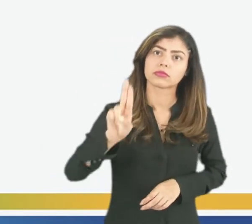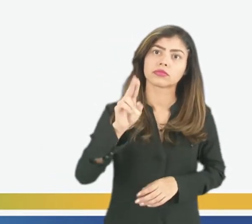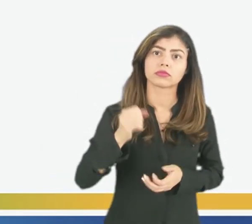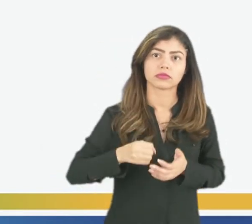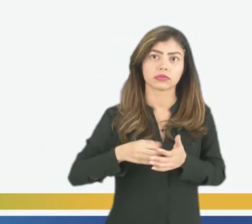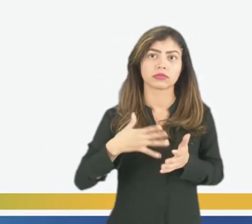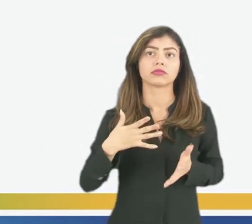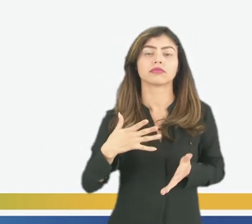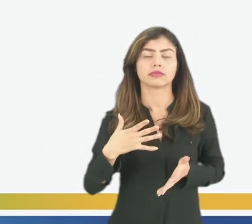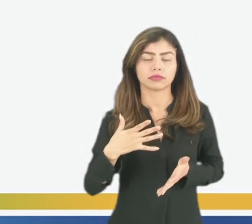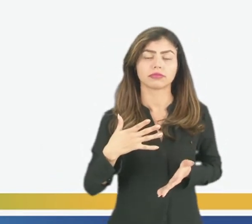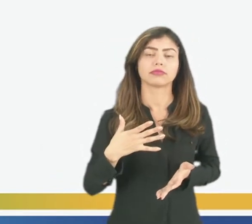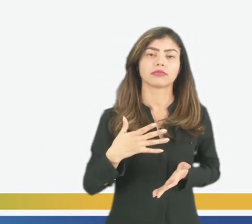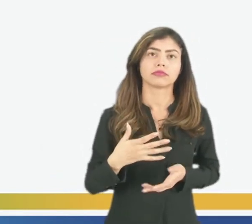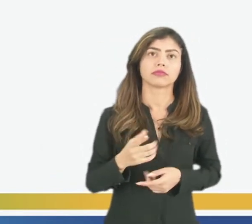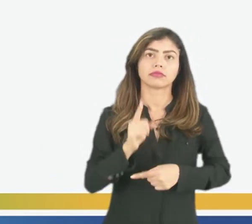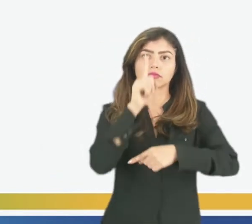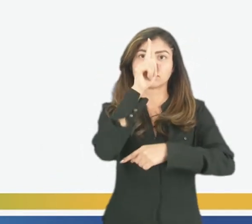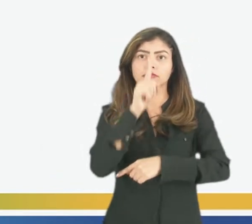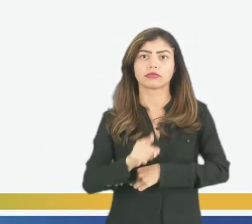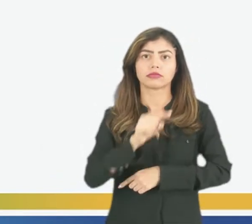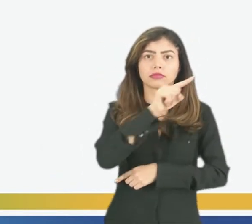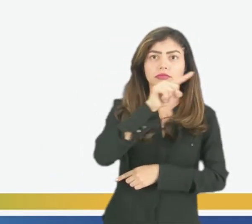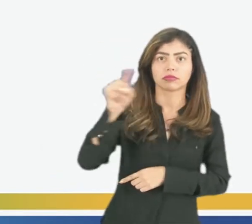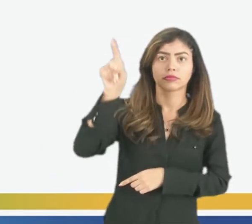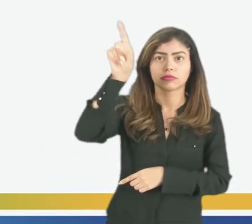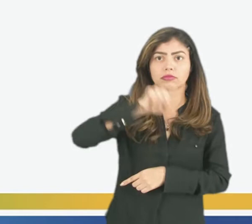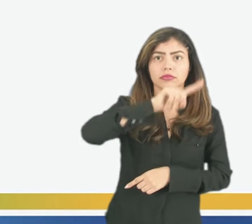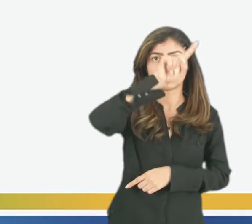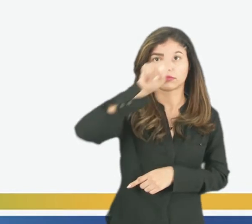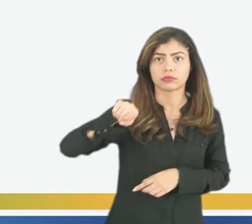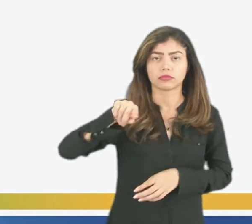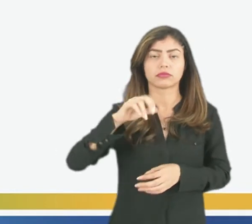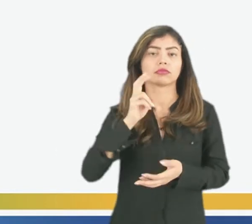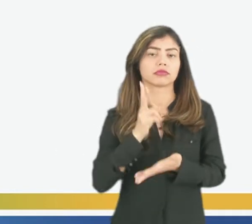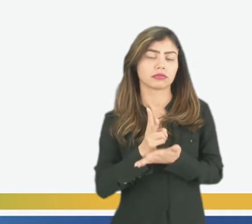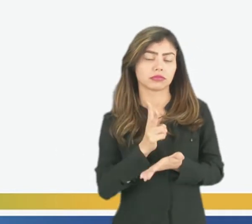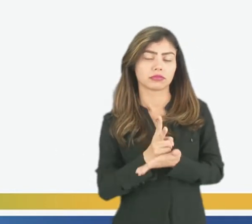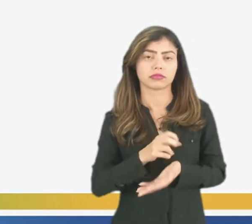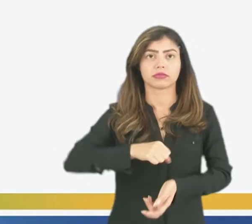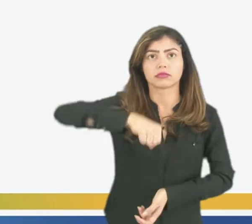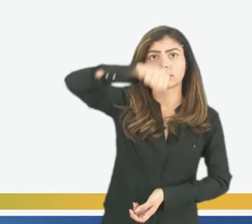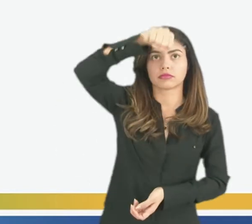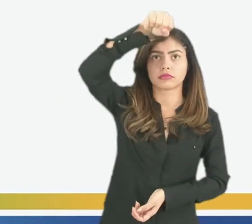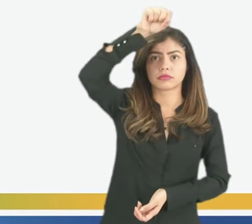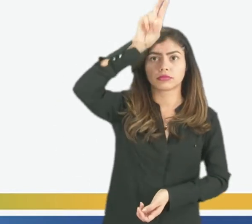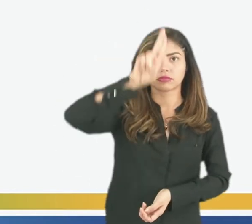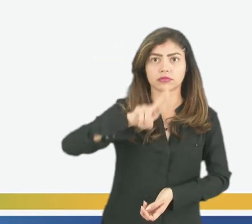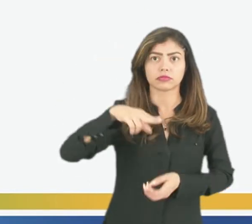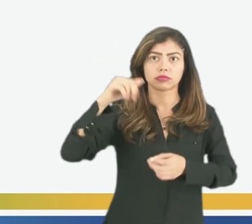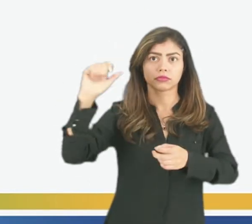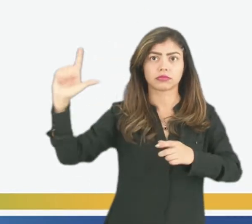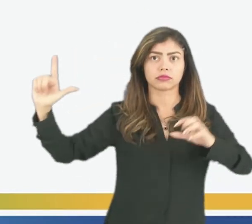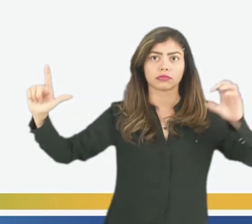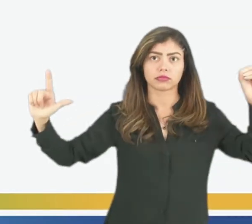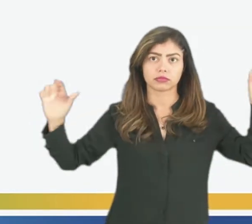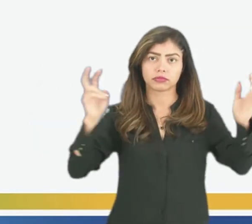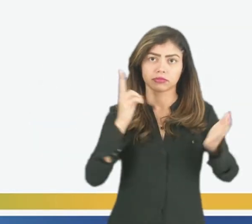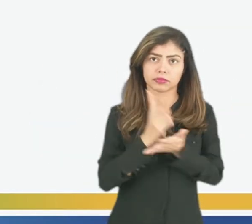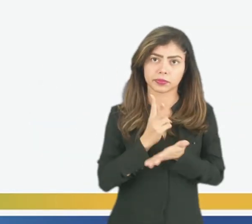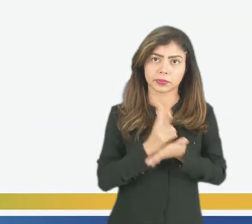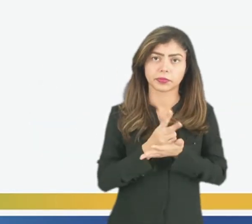rosa dos ventos para saber a direção norte, sul, leste e oeste. Isso